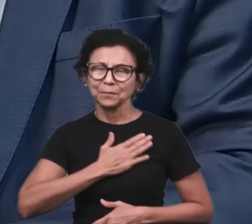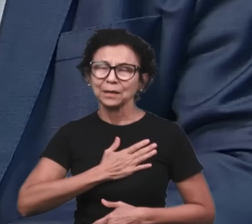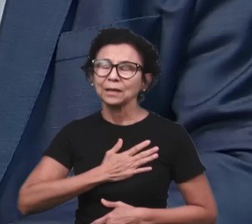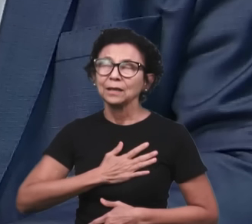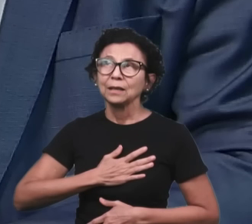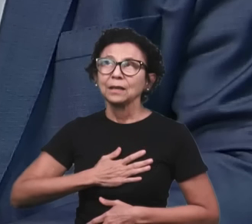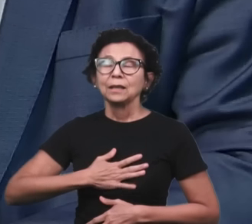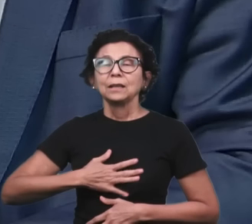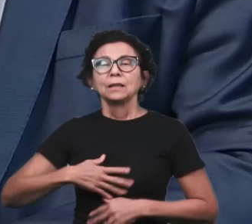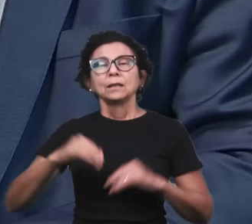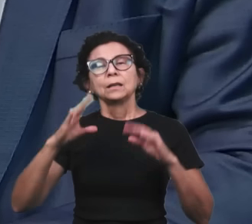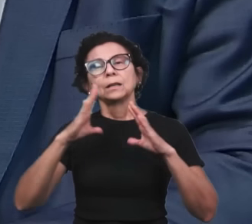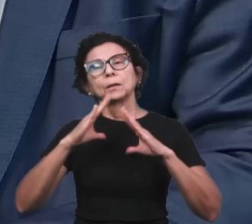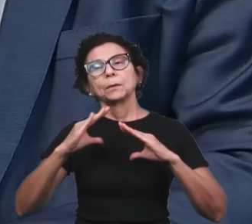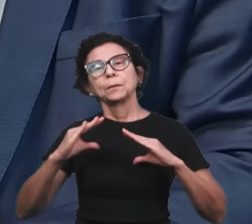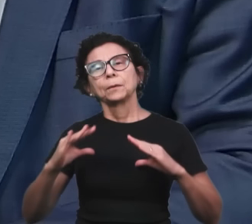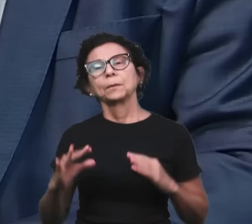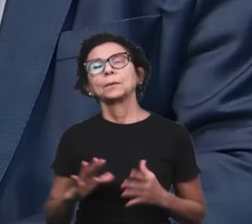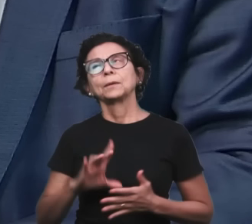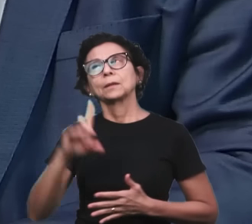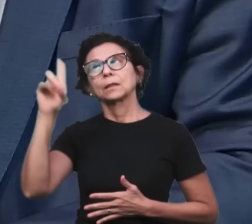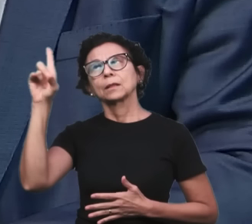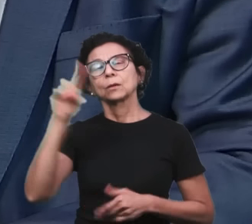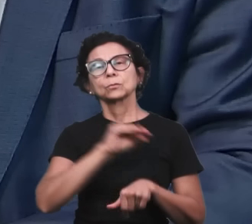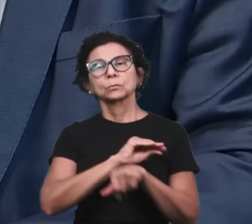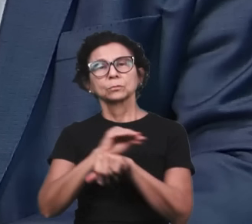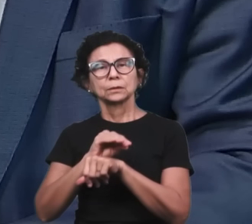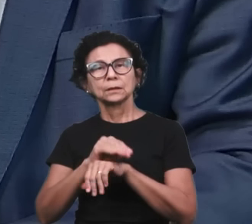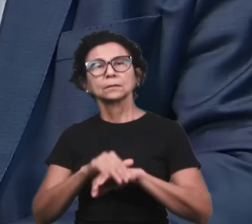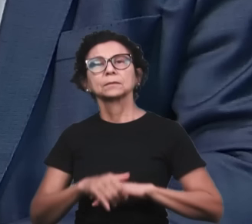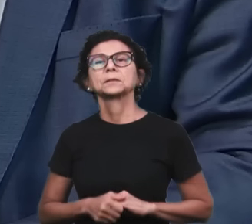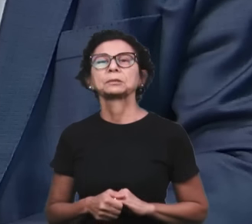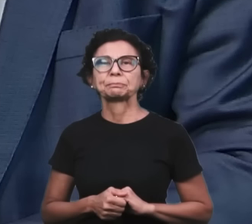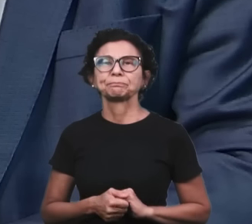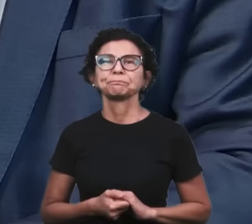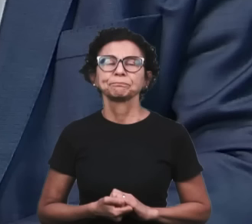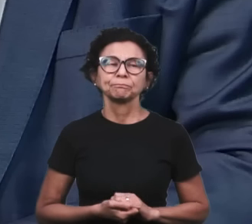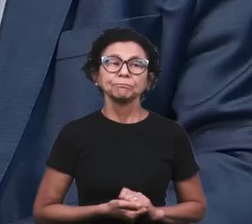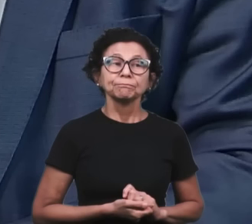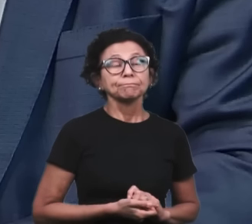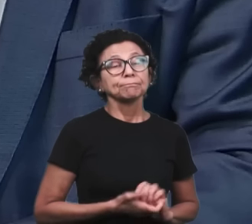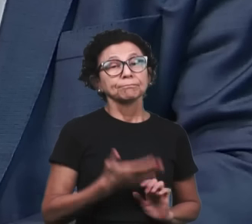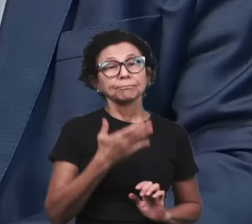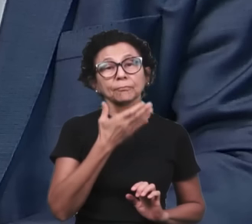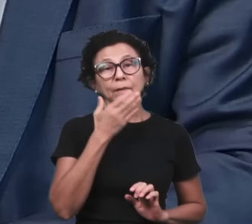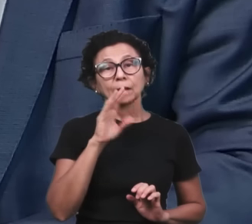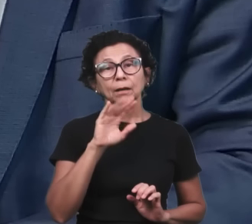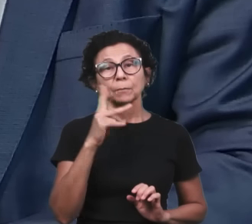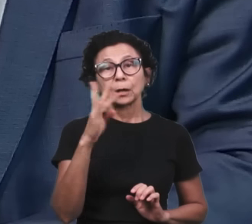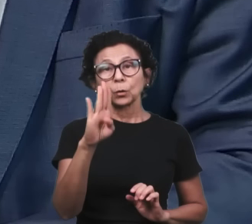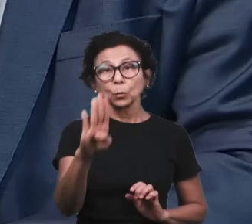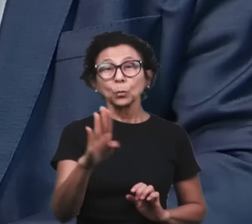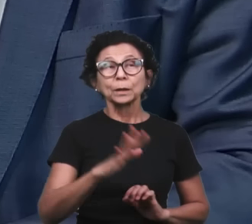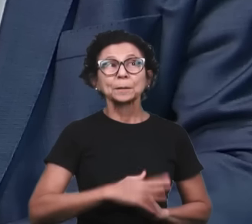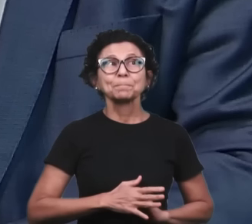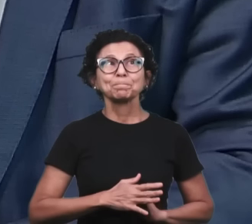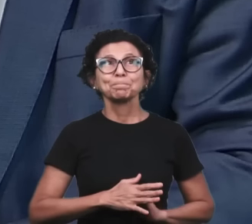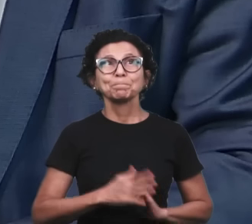tranquiliza sabendo que tem alguém que cuida de nós. E assim como ele profetizou num dos piores,